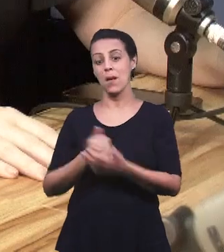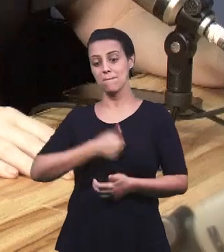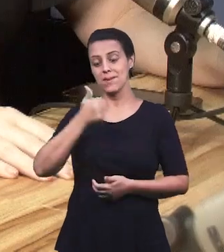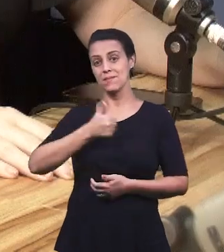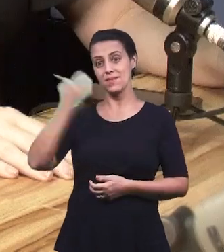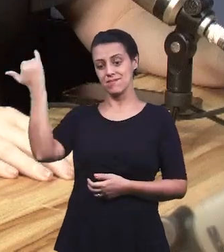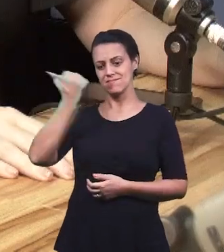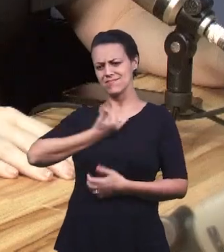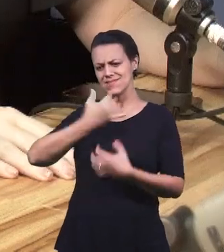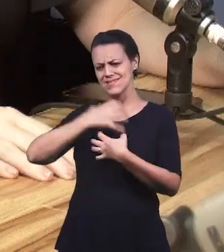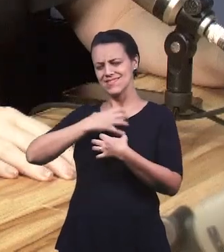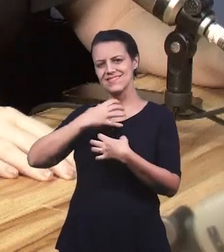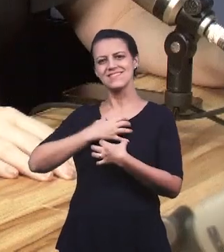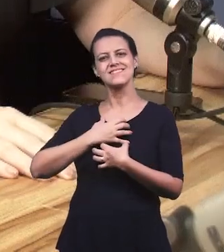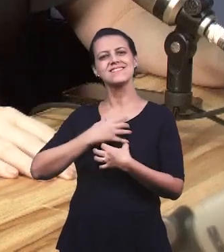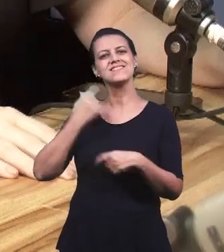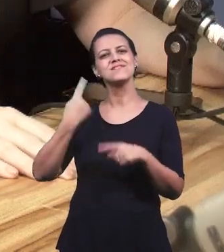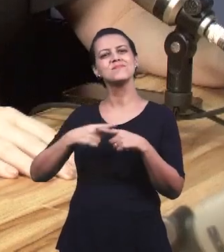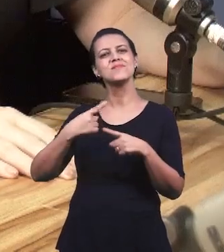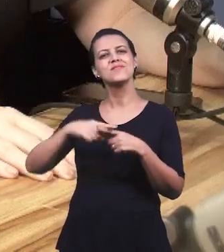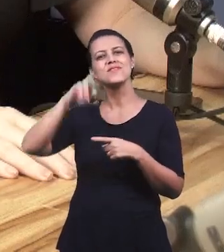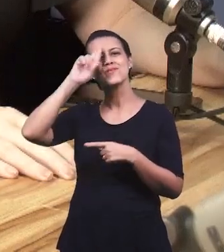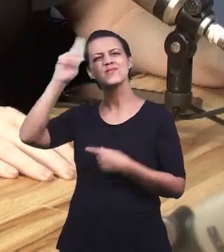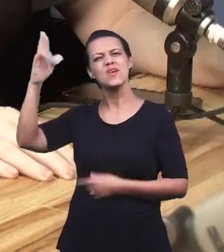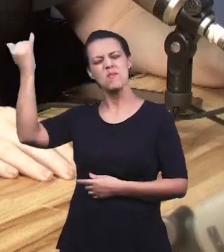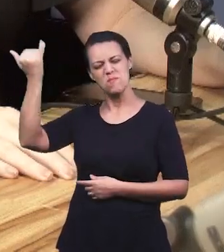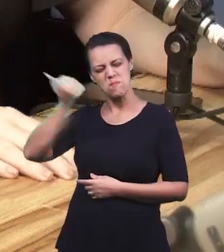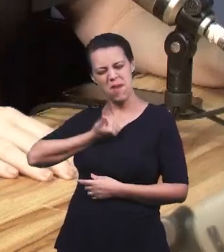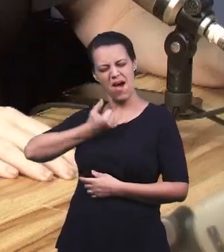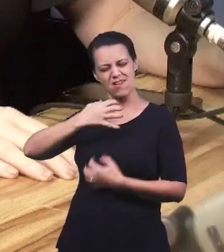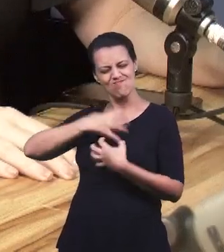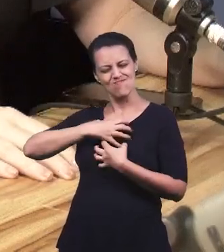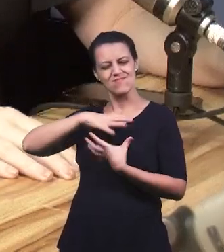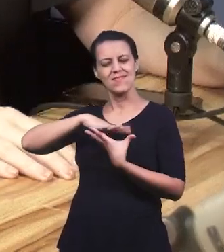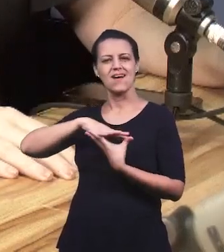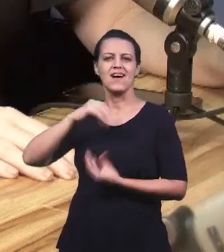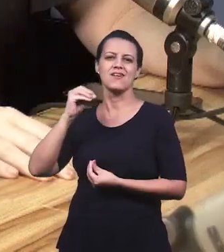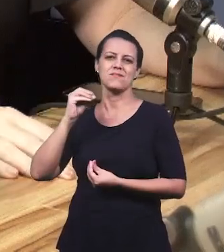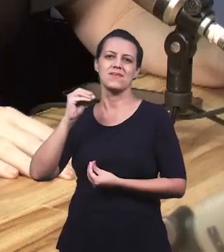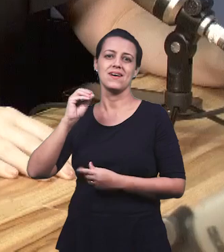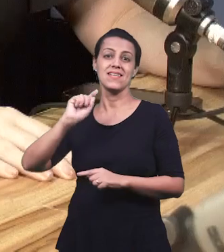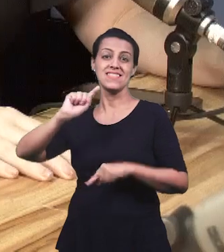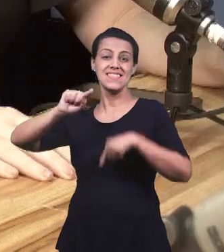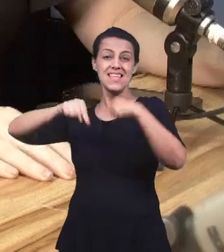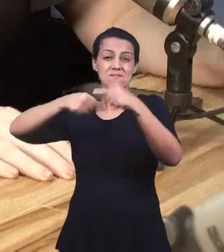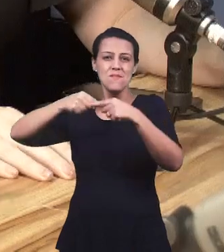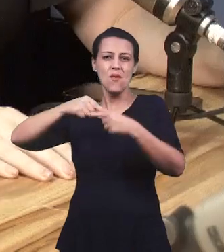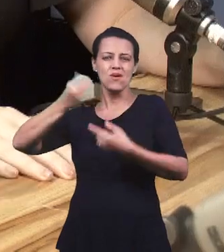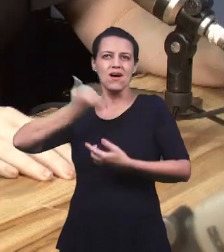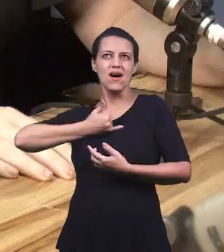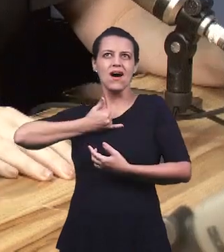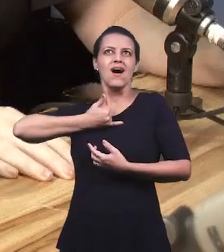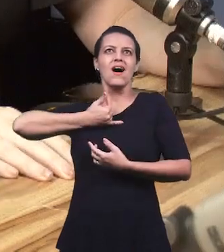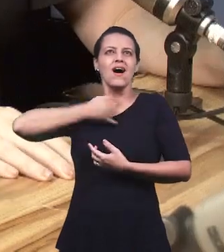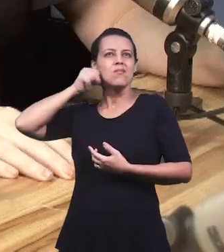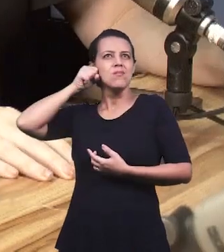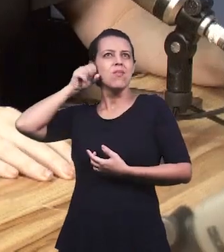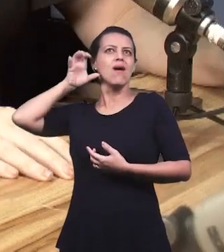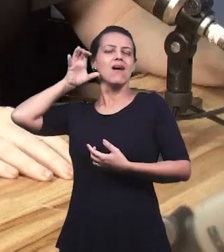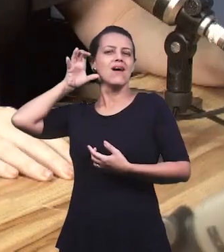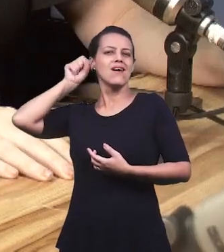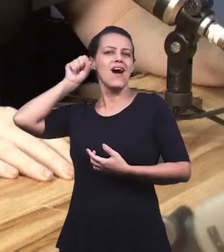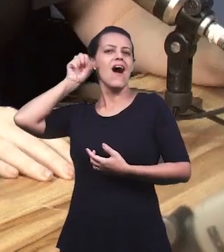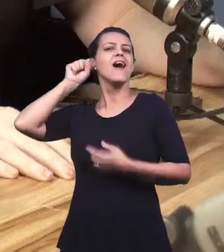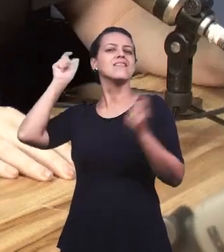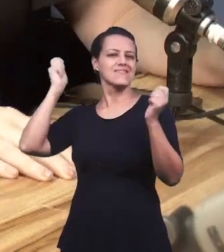ele ouviu primeiro a voz do Senhor sem ter o aparelho auditivo normal, sem ter o aparelho auditivo perfeito. O Senhor depois é que curou ele. Você vê que a voz do Senhor não precisa passar